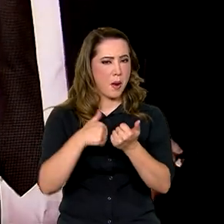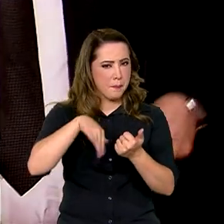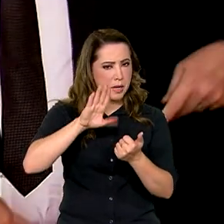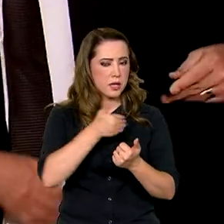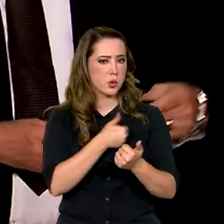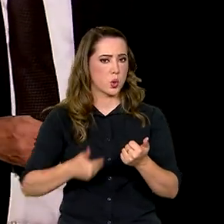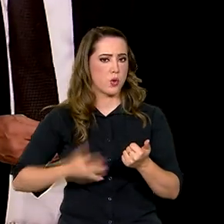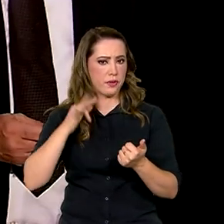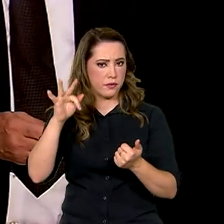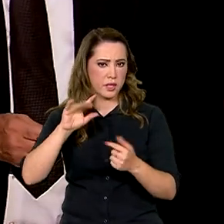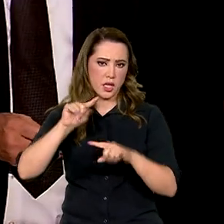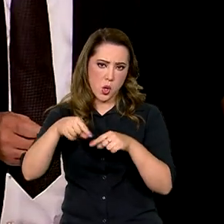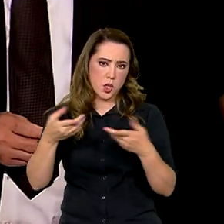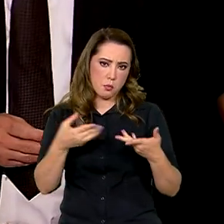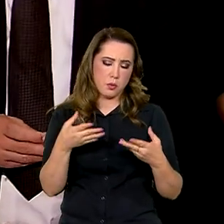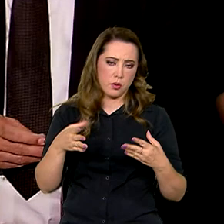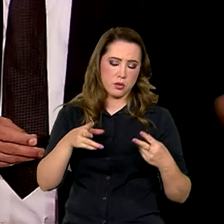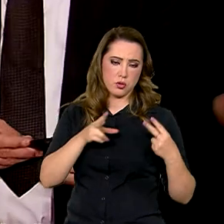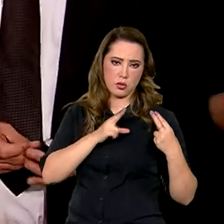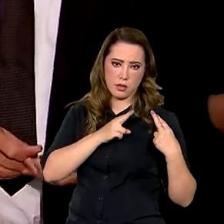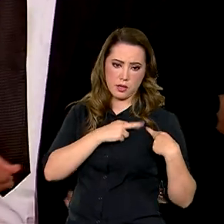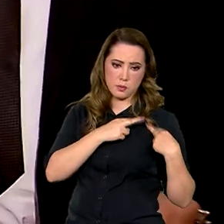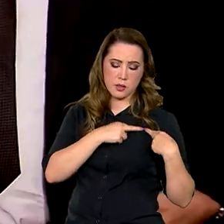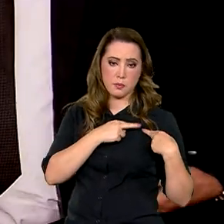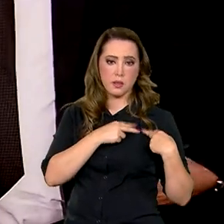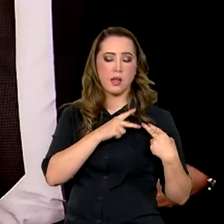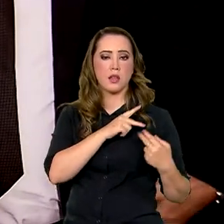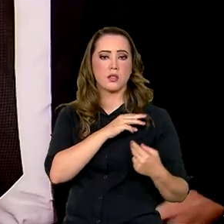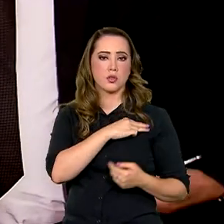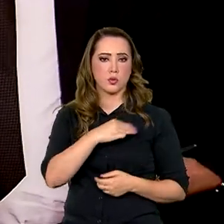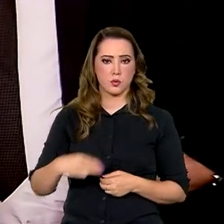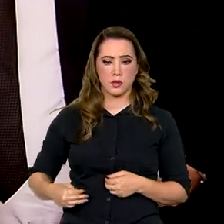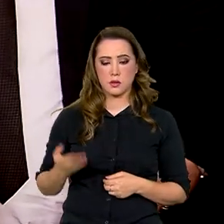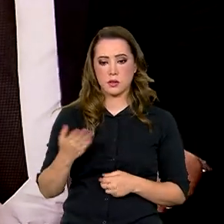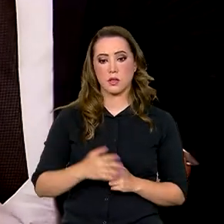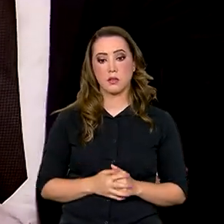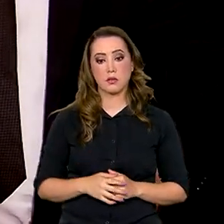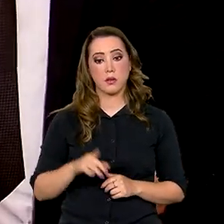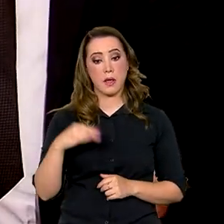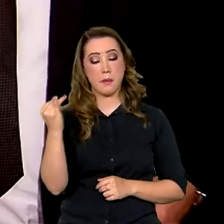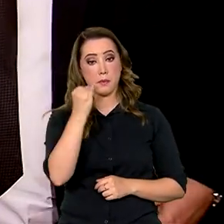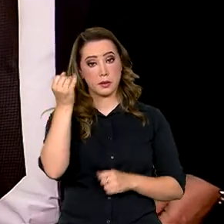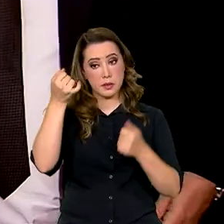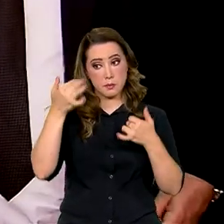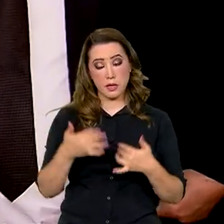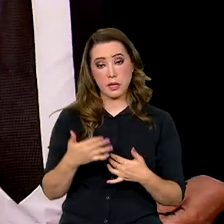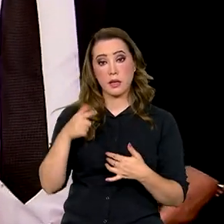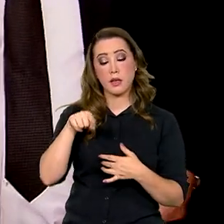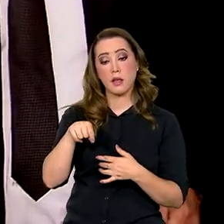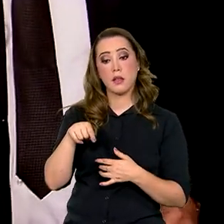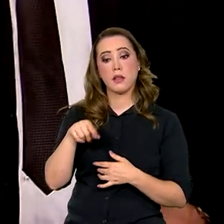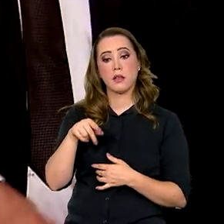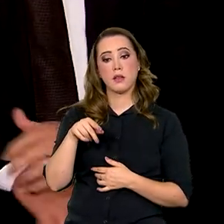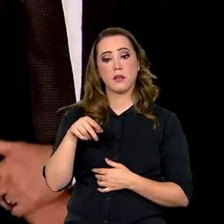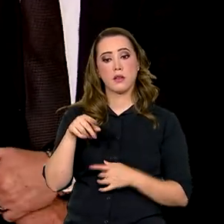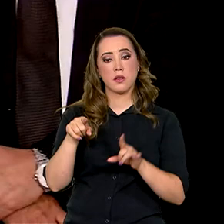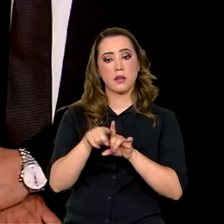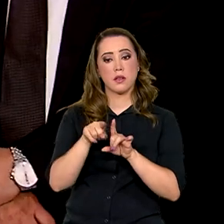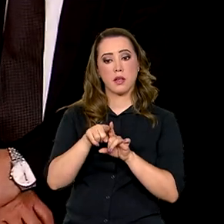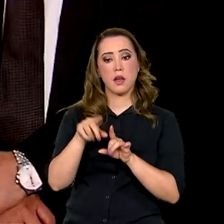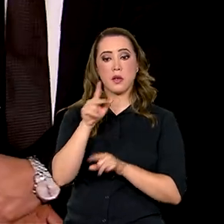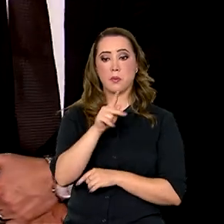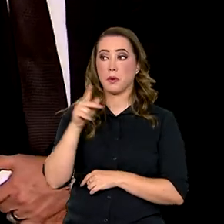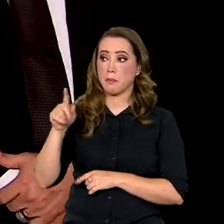é bom que diga de passagem que o progressistas Desde outubro do ano passado de novembro do ano passado vem dando